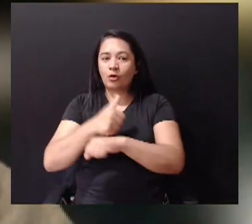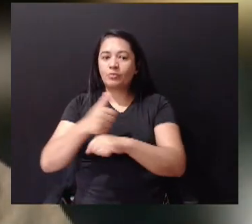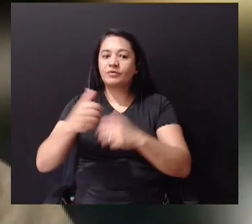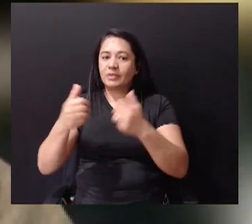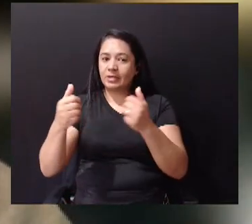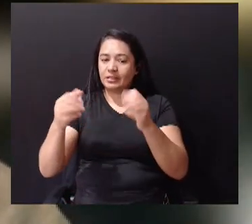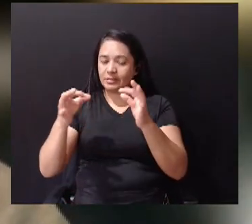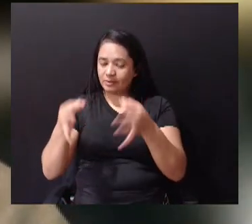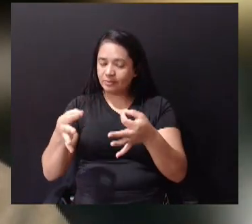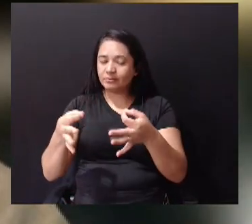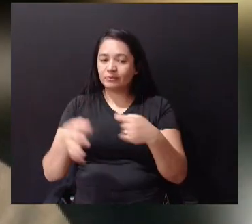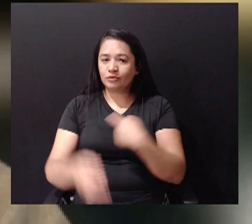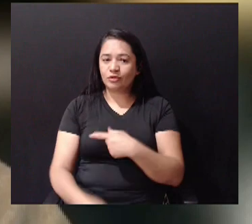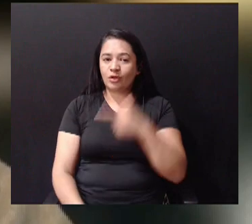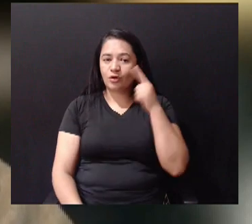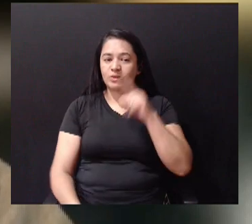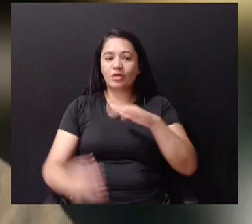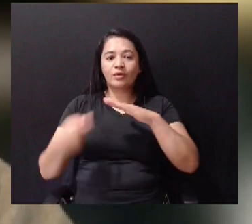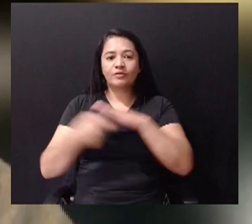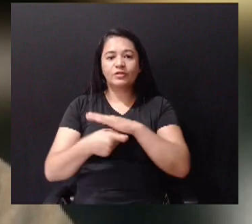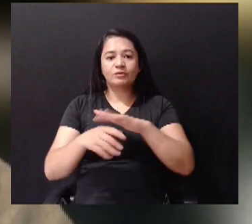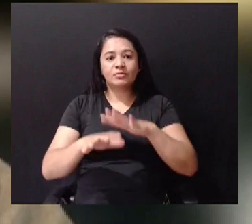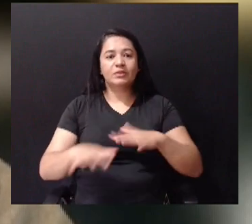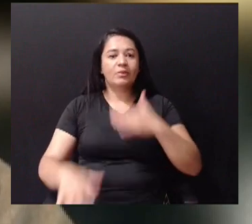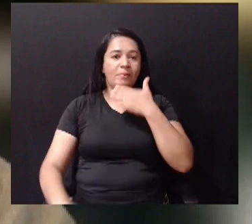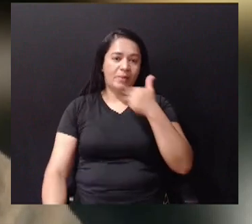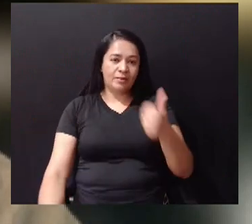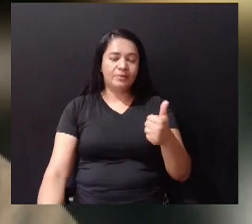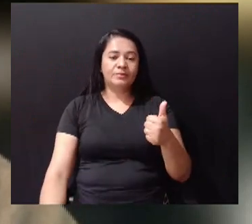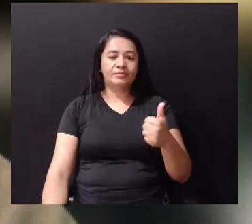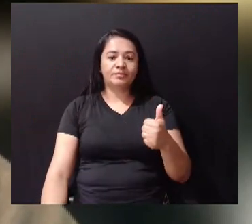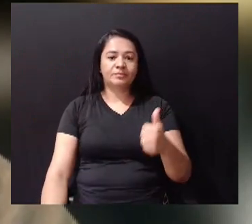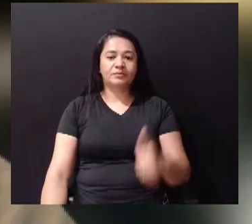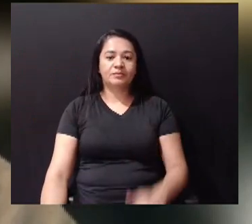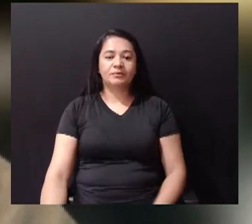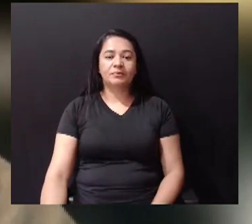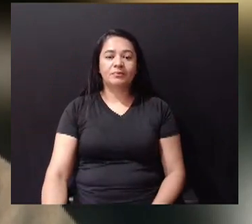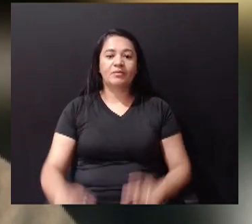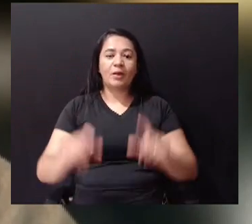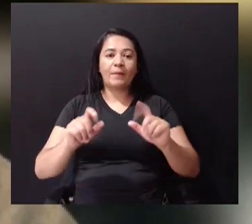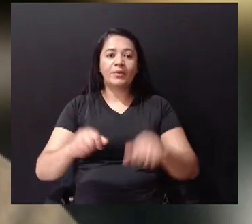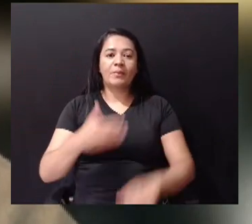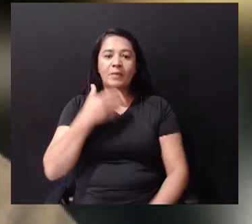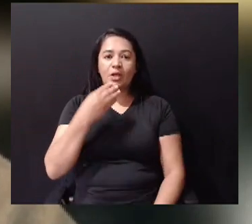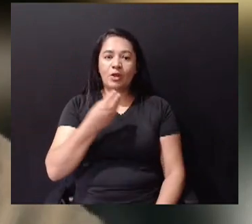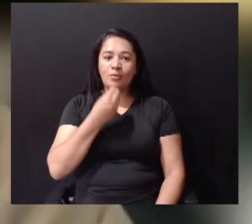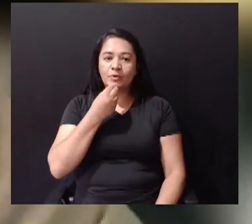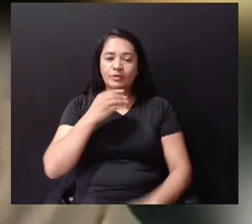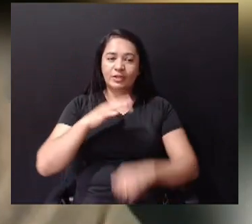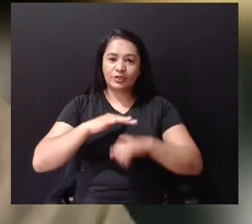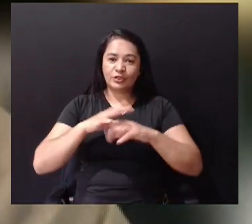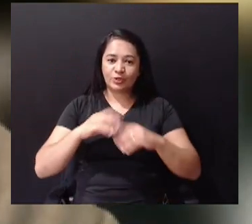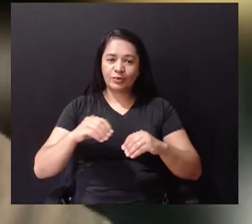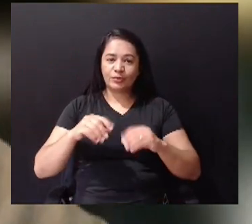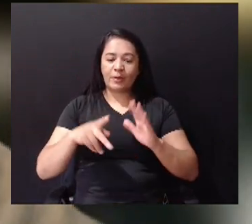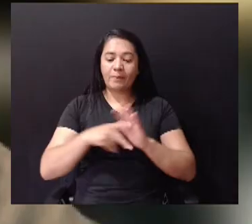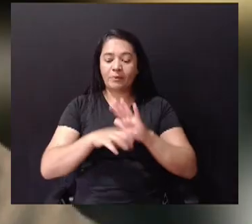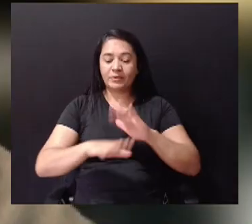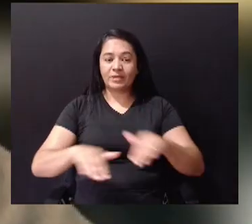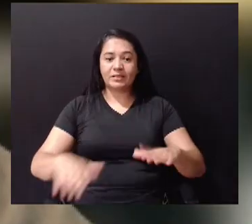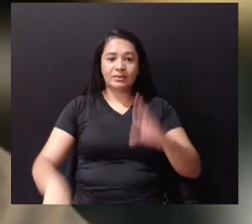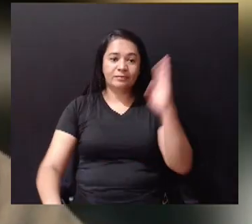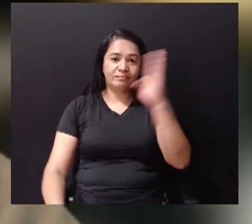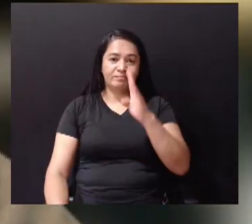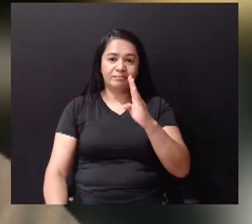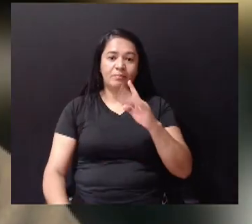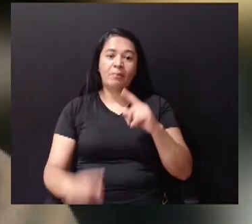maior investimento nesse sentido para poder dar essa melhor chance de cura para cada uma das crianças brasileiras que infelizmente desenvolvem essa